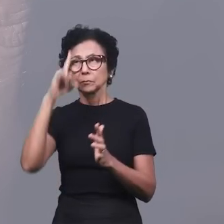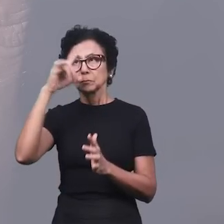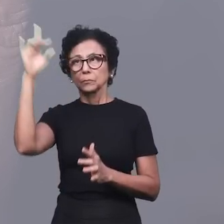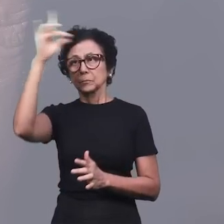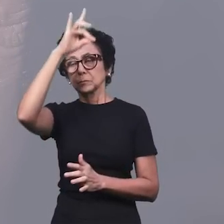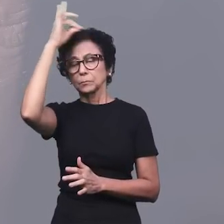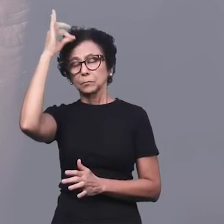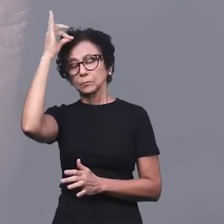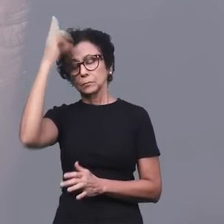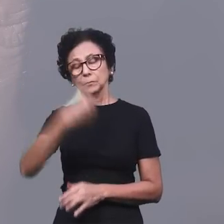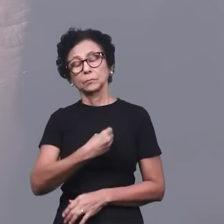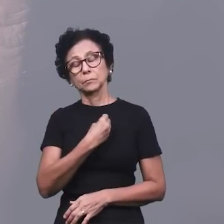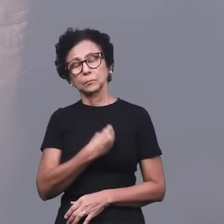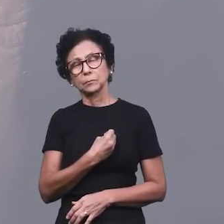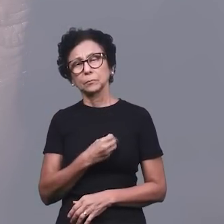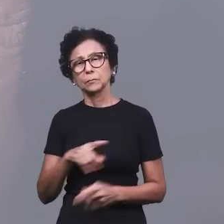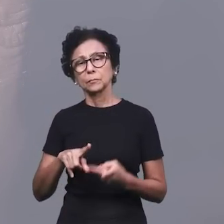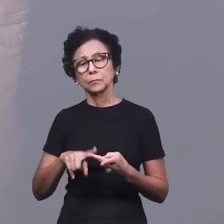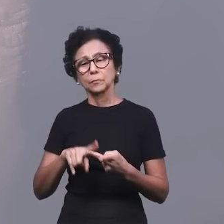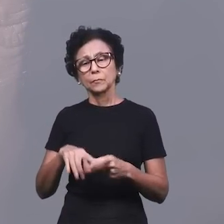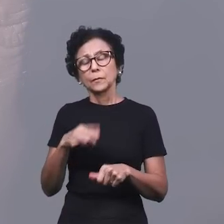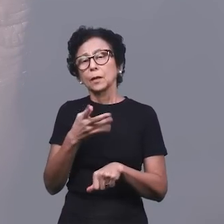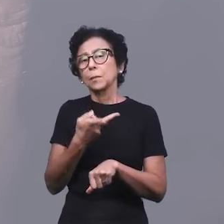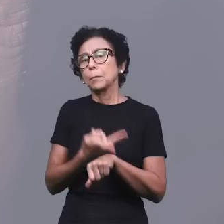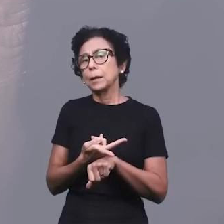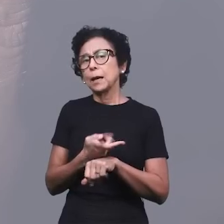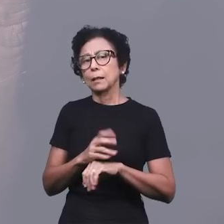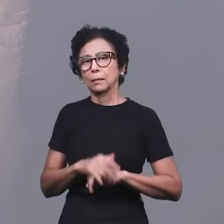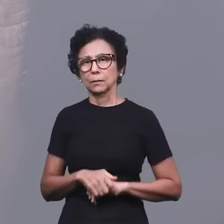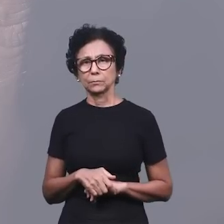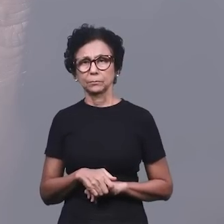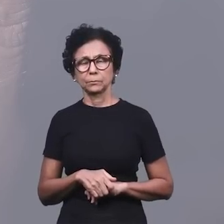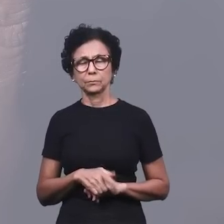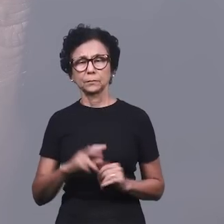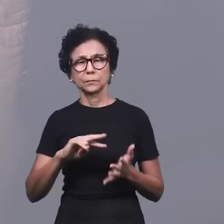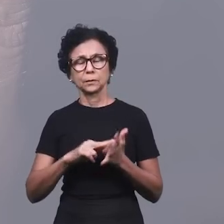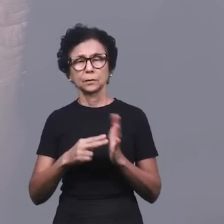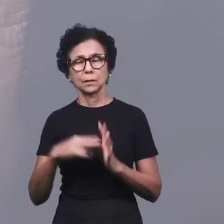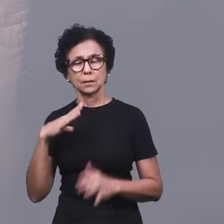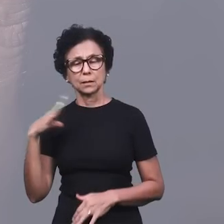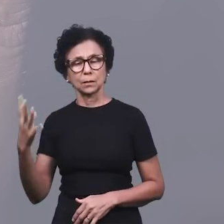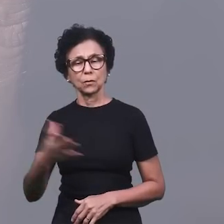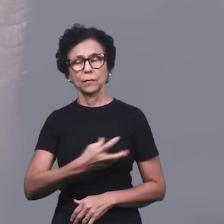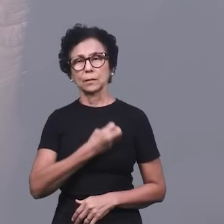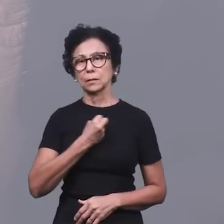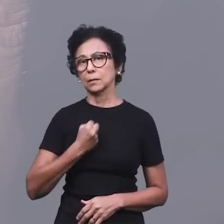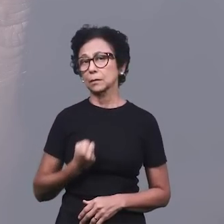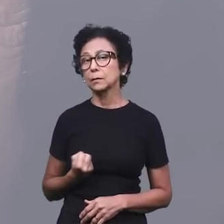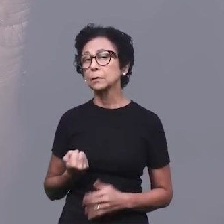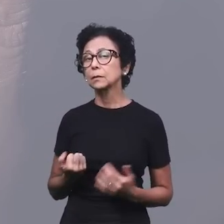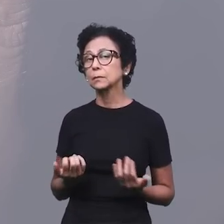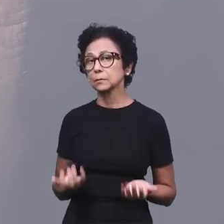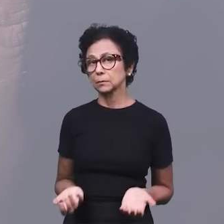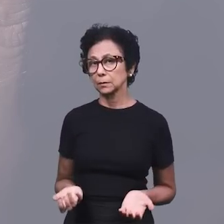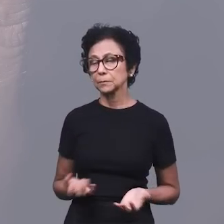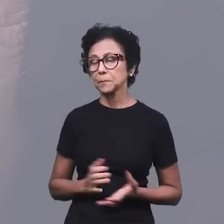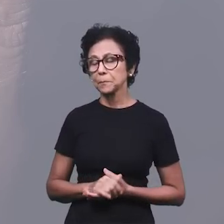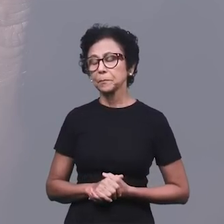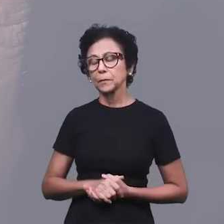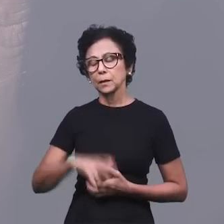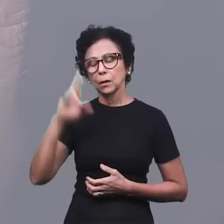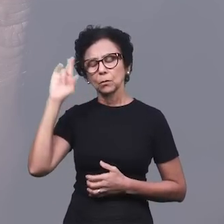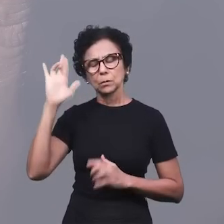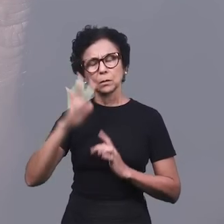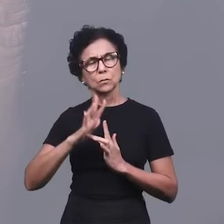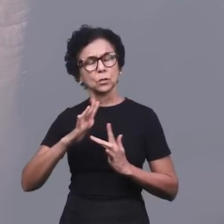olhamos para a prata, o que nós entendemos sobre a prata? A prata fala do resgate, da redenção. Né? O Senhor